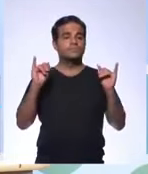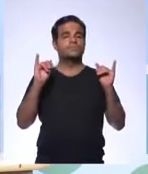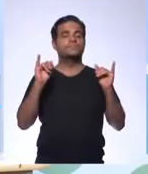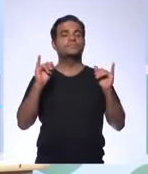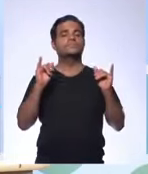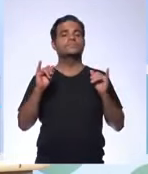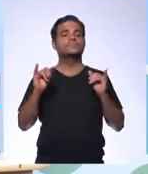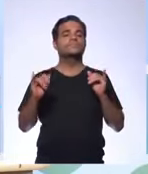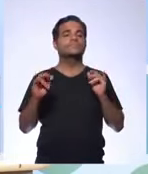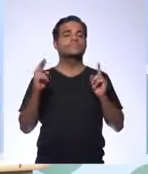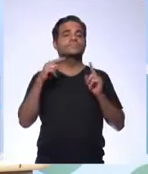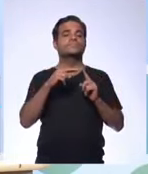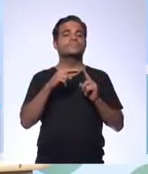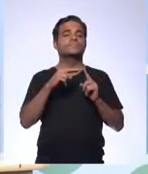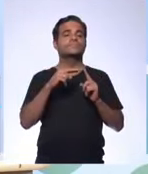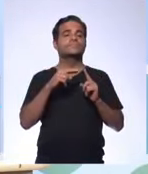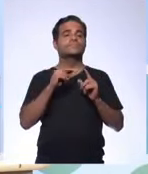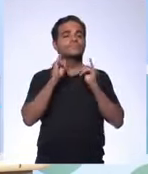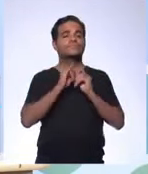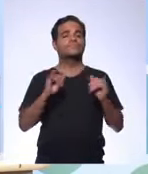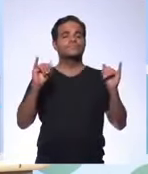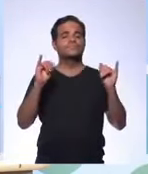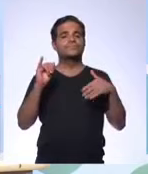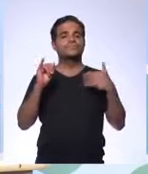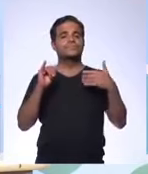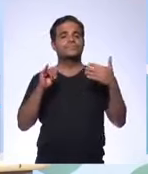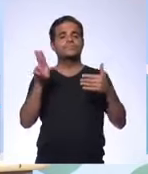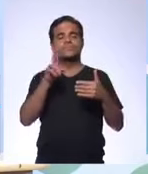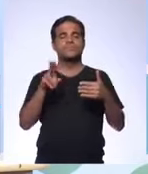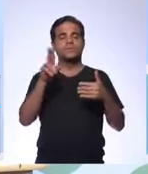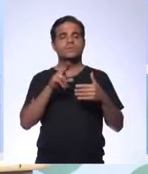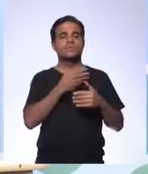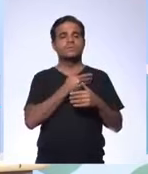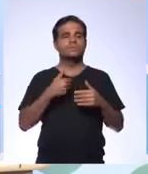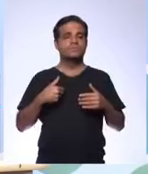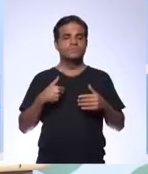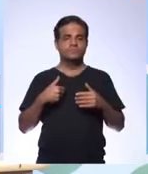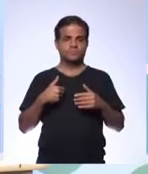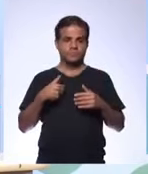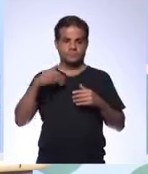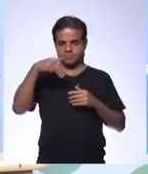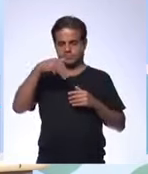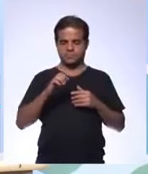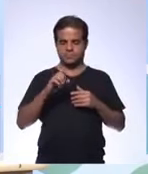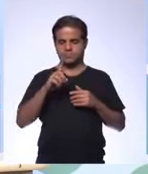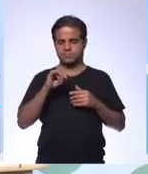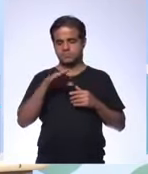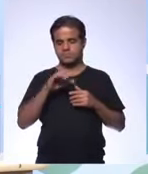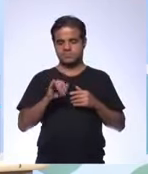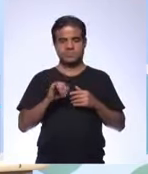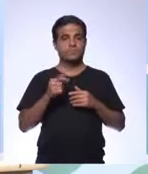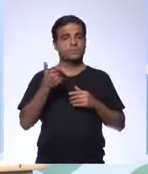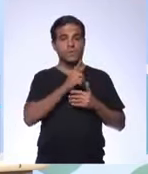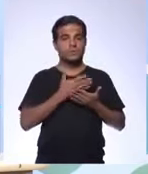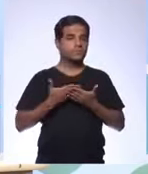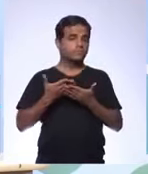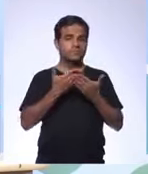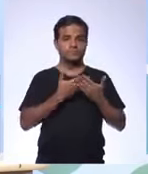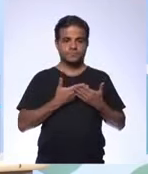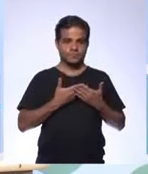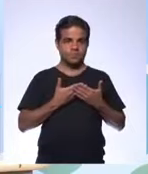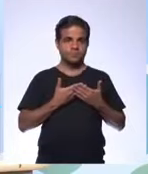ela se refere a uma propaganda nacionalista utilizada no governo de Médici. outros estudantes, não